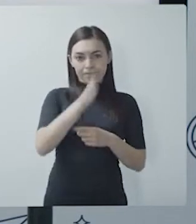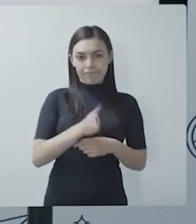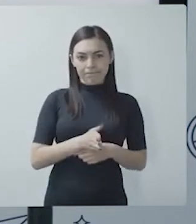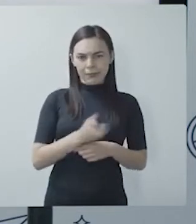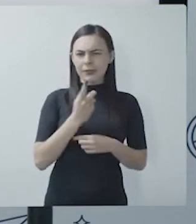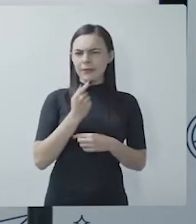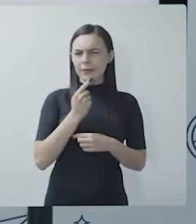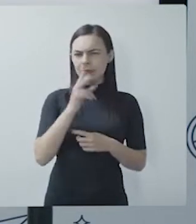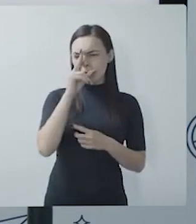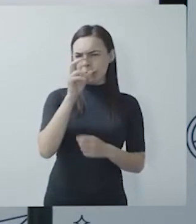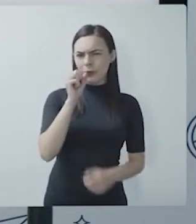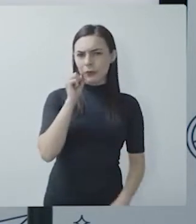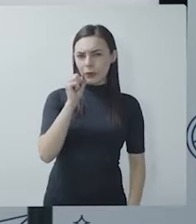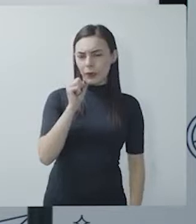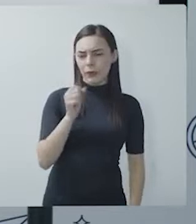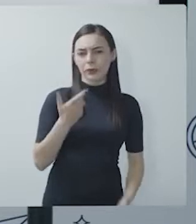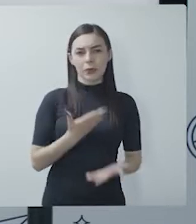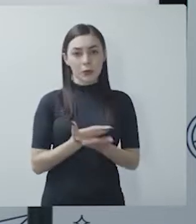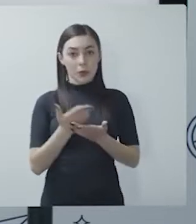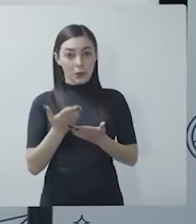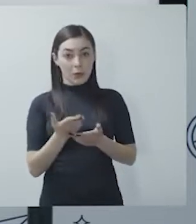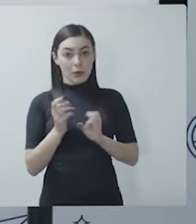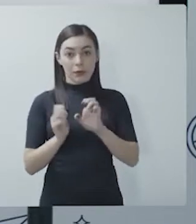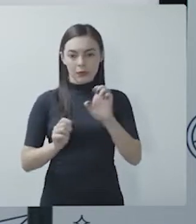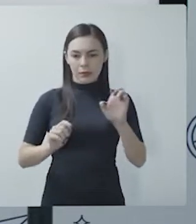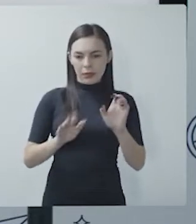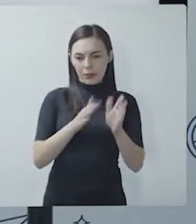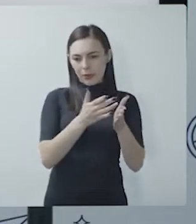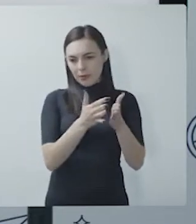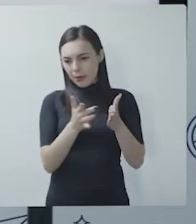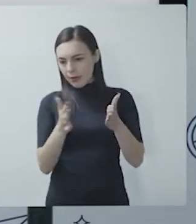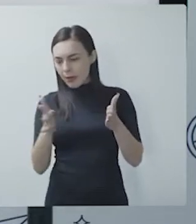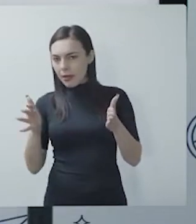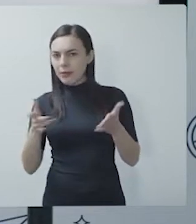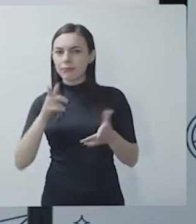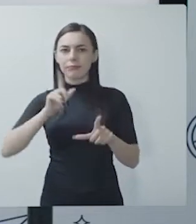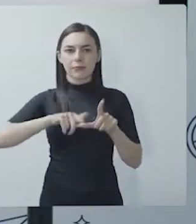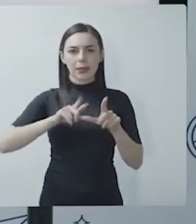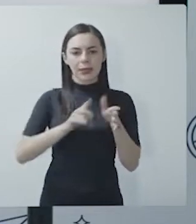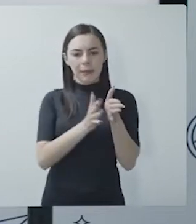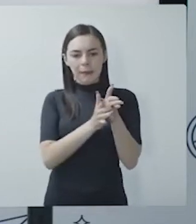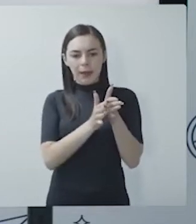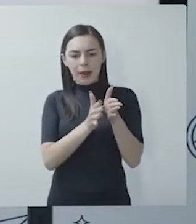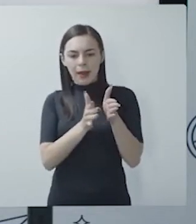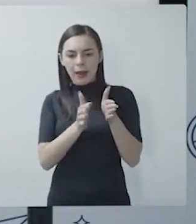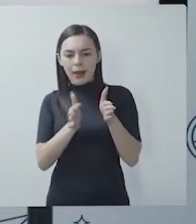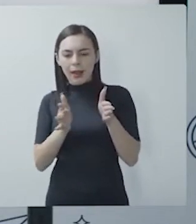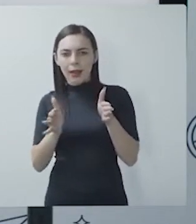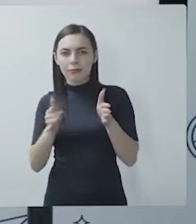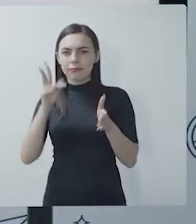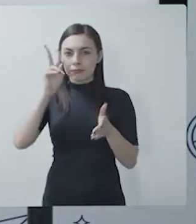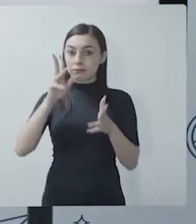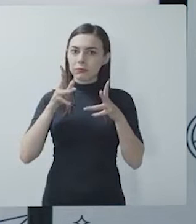mais forte, né? Que é da esquerda para a direita, escrever todas as letras sem esquecer de